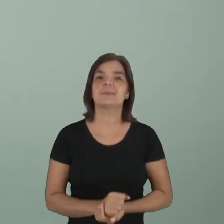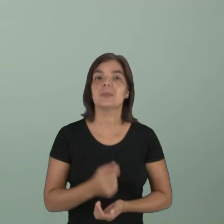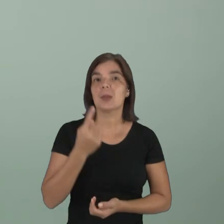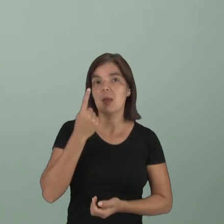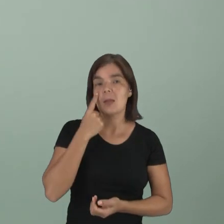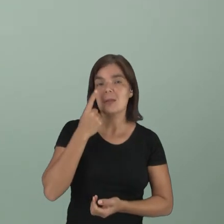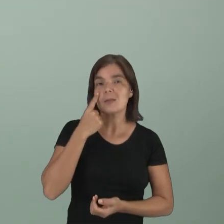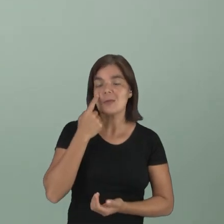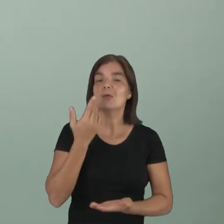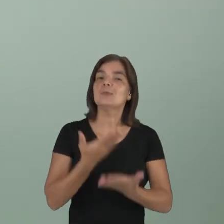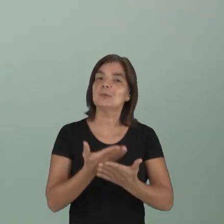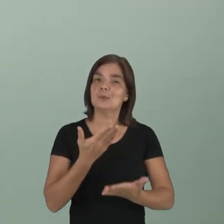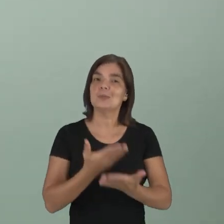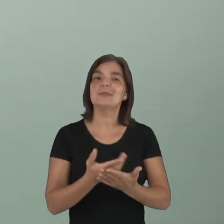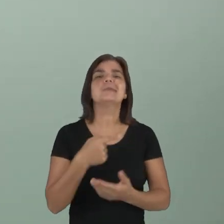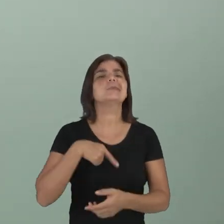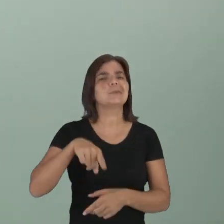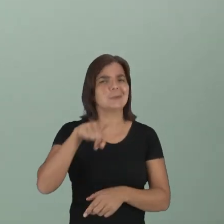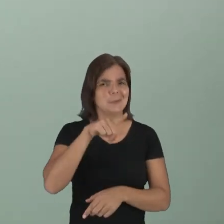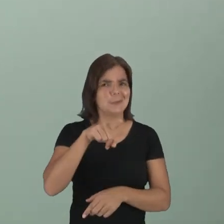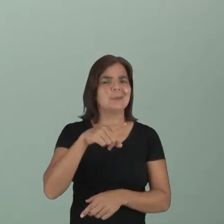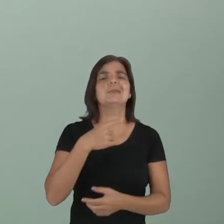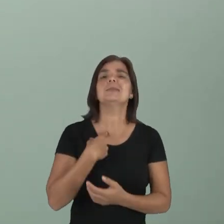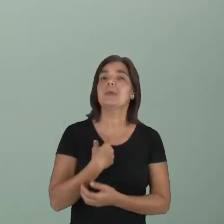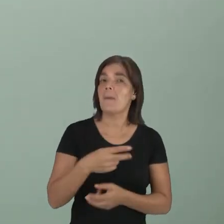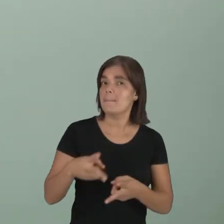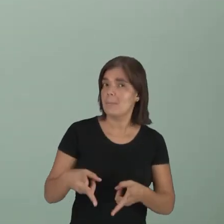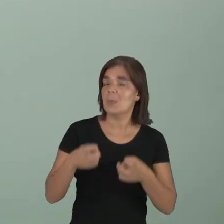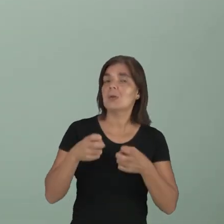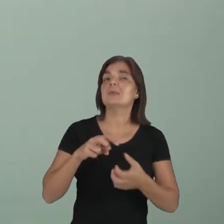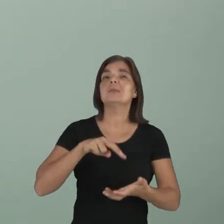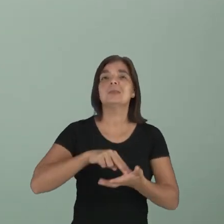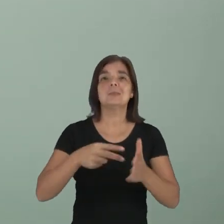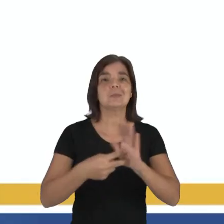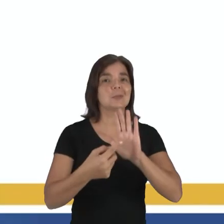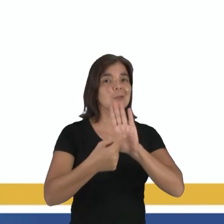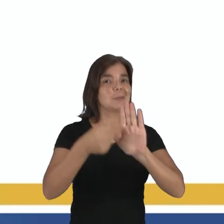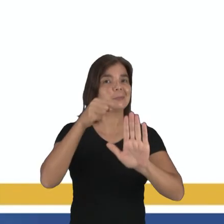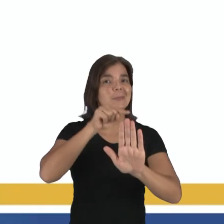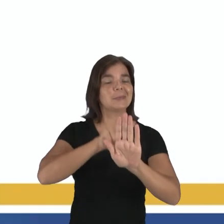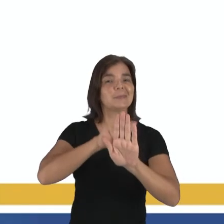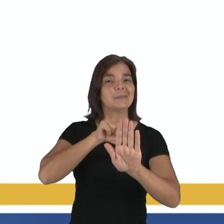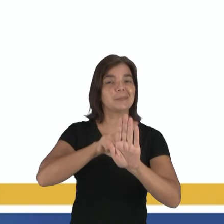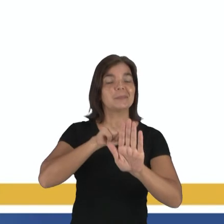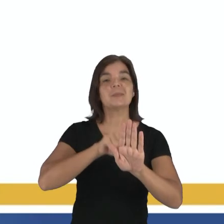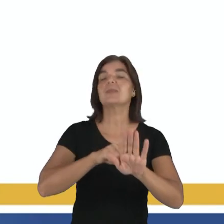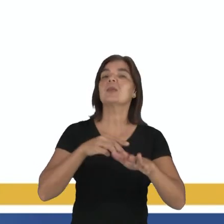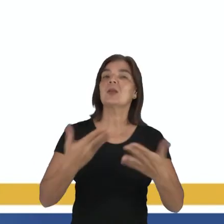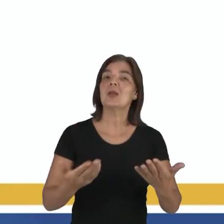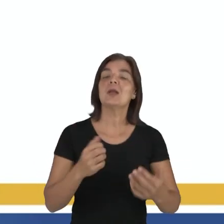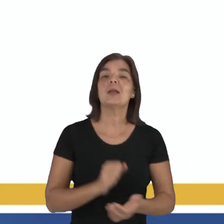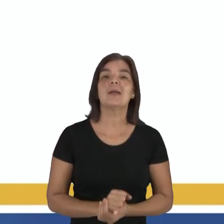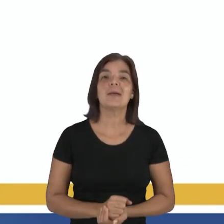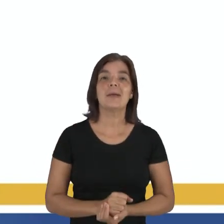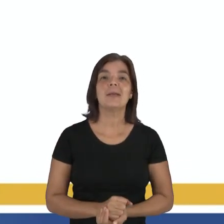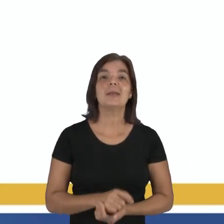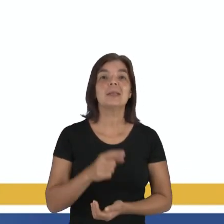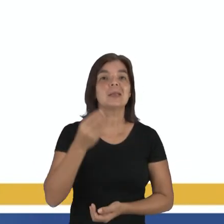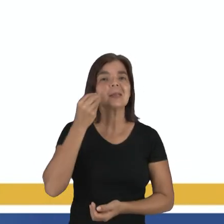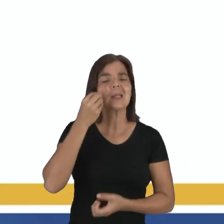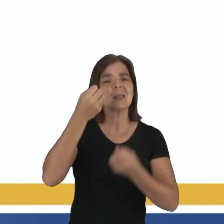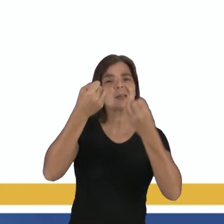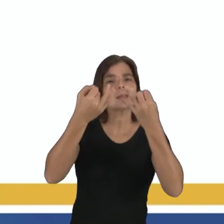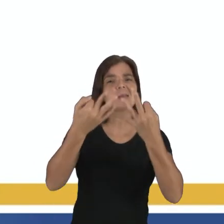que nós estudamos? Espero que vocês tenham percebido que se trata da metáfora, quando ele